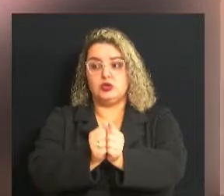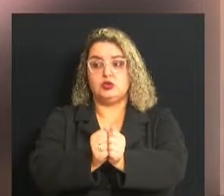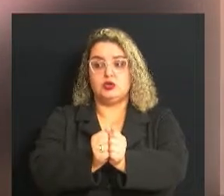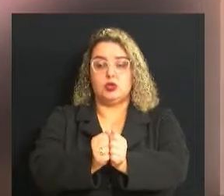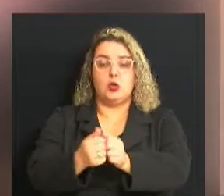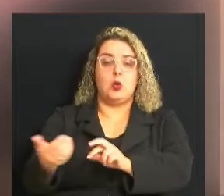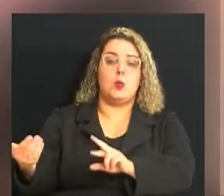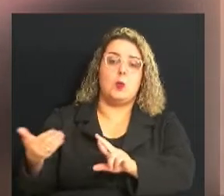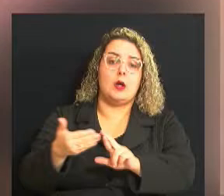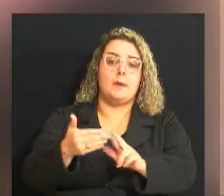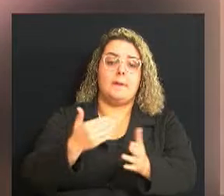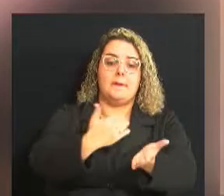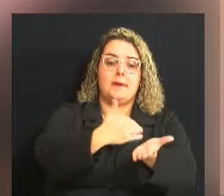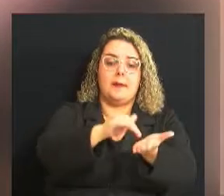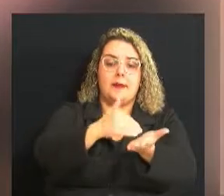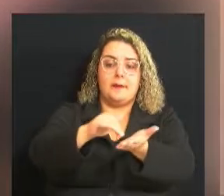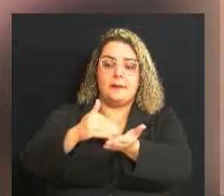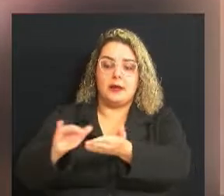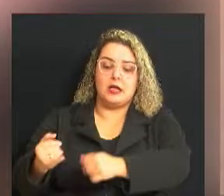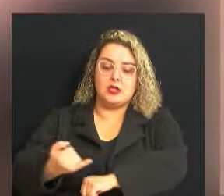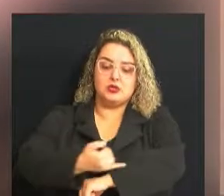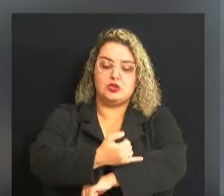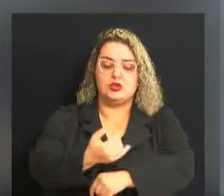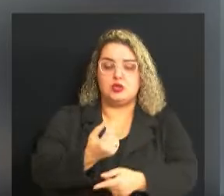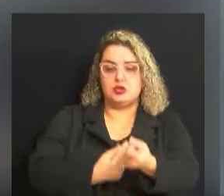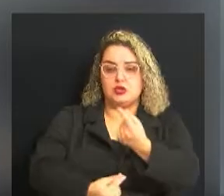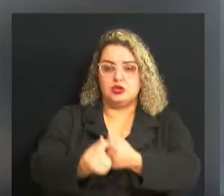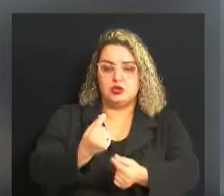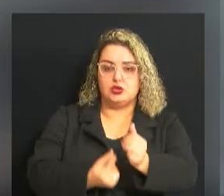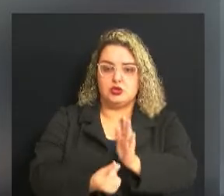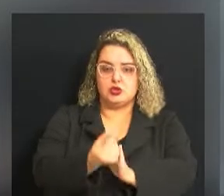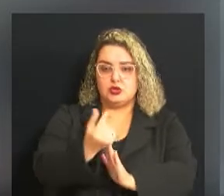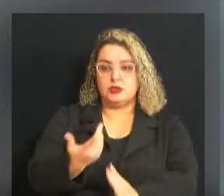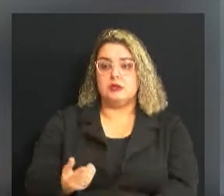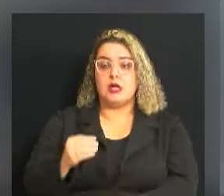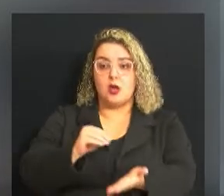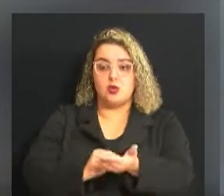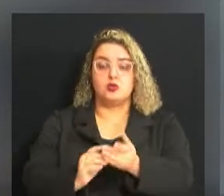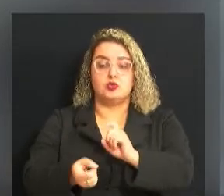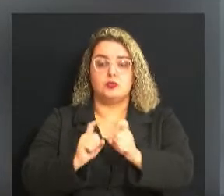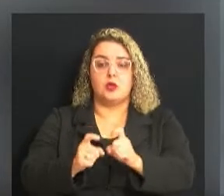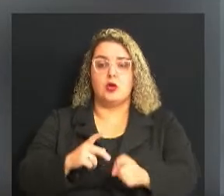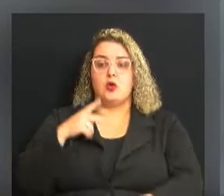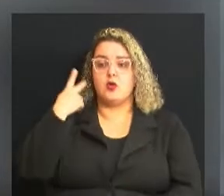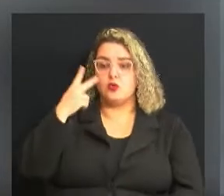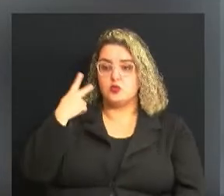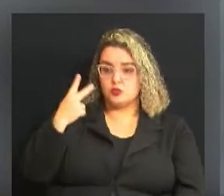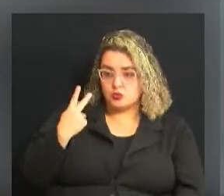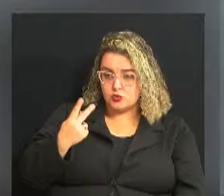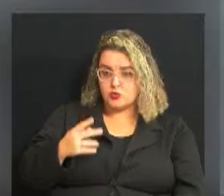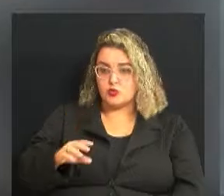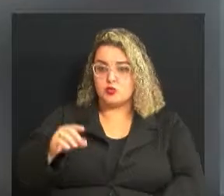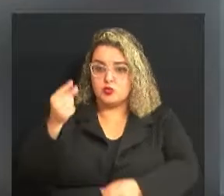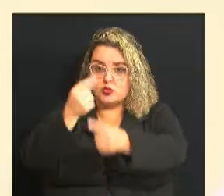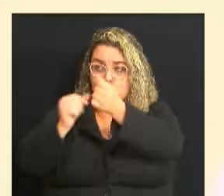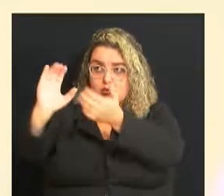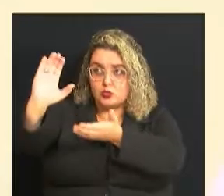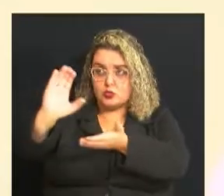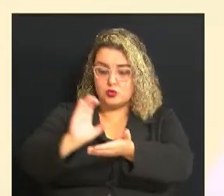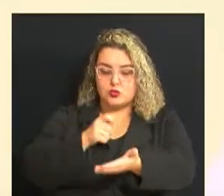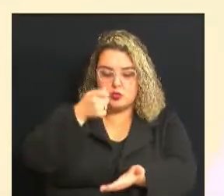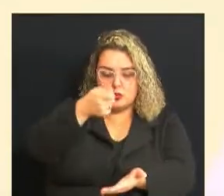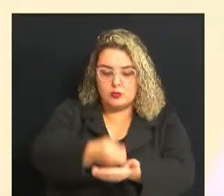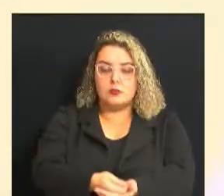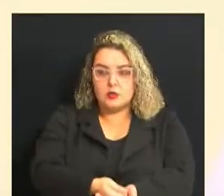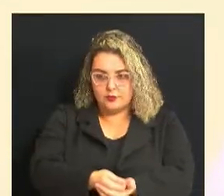das Secretarias de Infraestrutura e de Finanças da última reunião com vereadores sobre as emendas impositivas. Logo